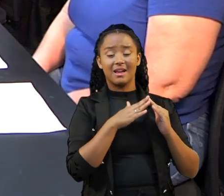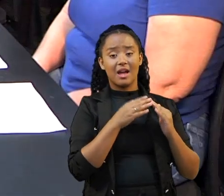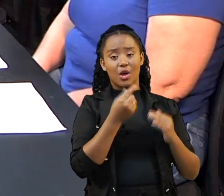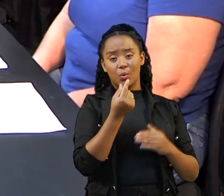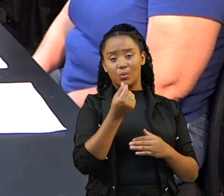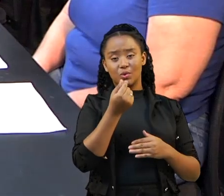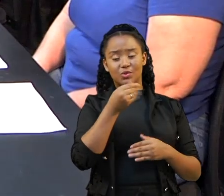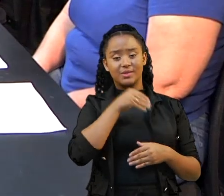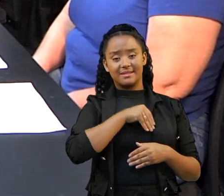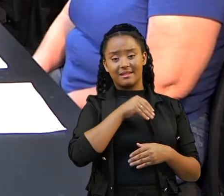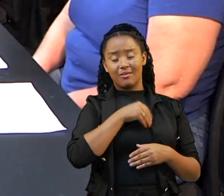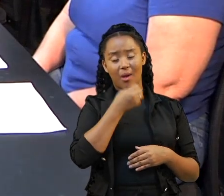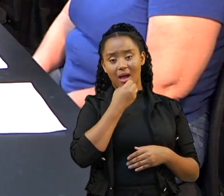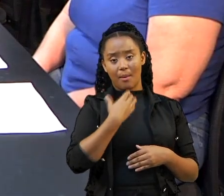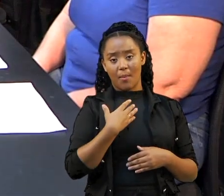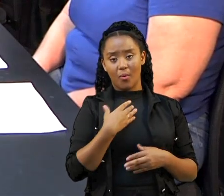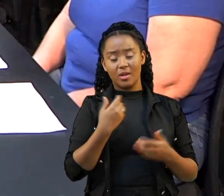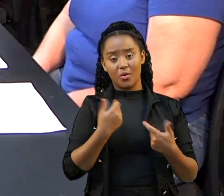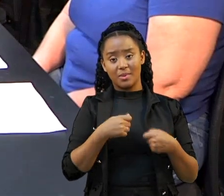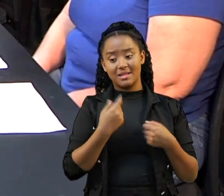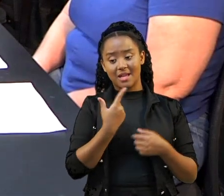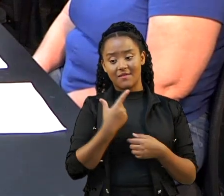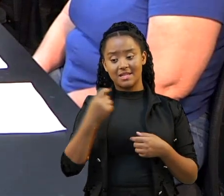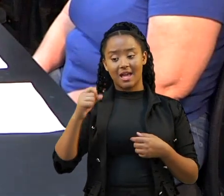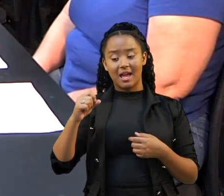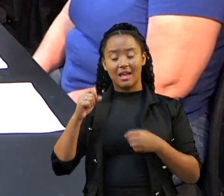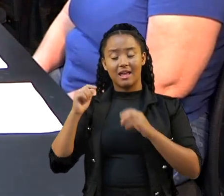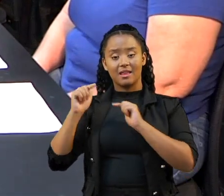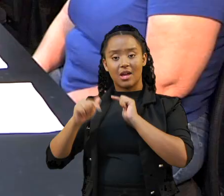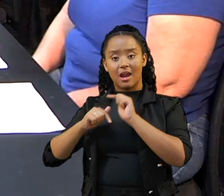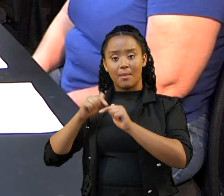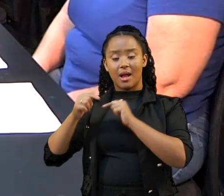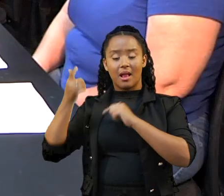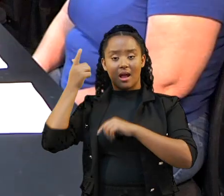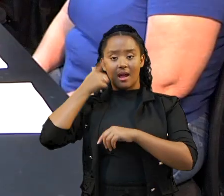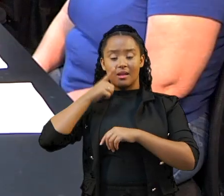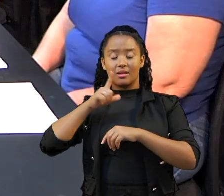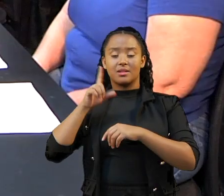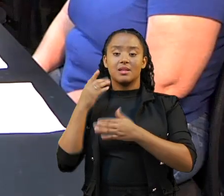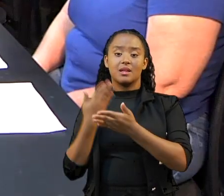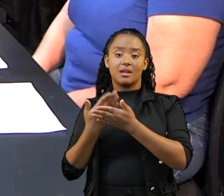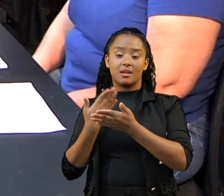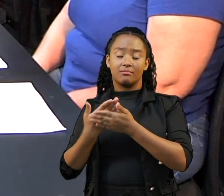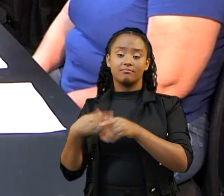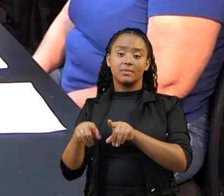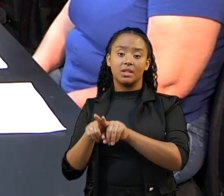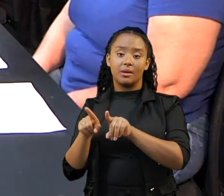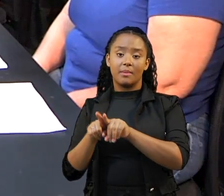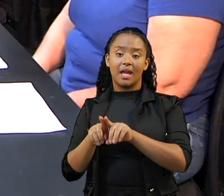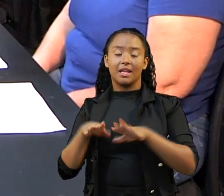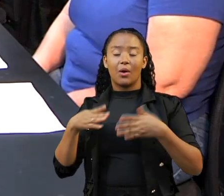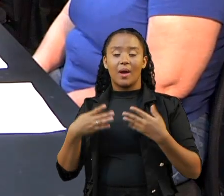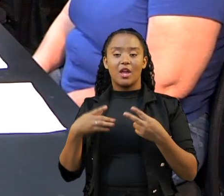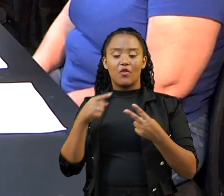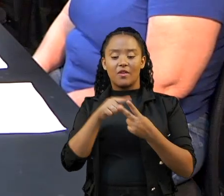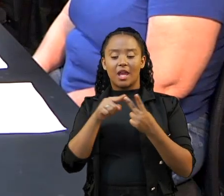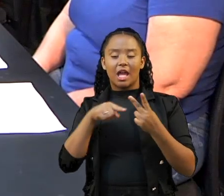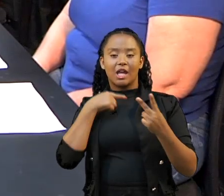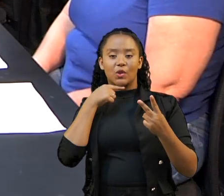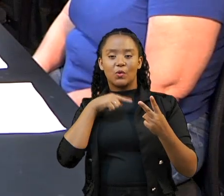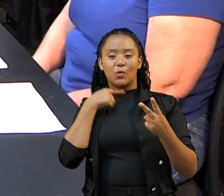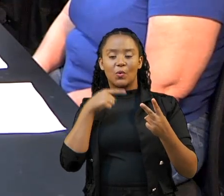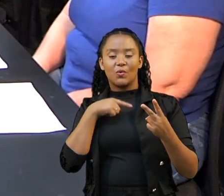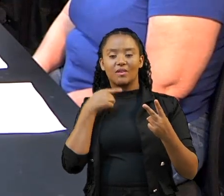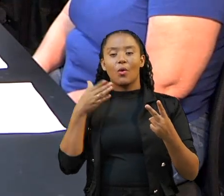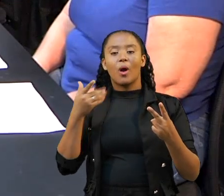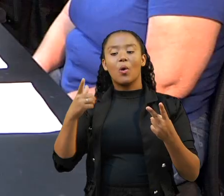trabalhar, eu queria aproveitar para ajudar em casa e para me manter também. E aí eu achei que era uma opção. Eu fiquei entre vir para cá, para